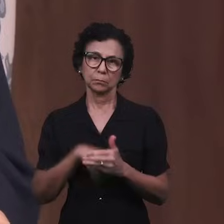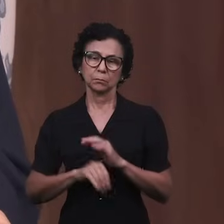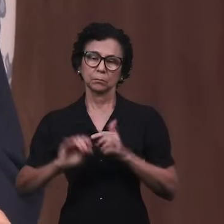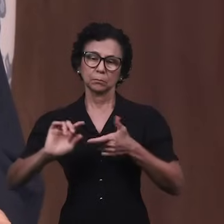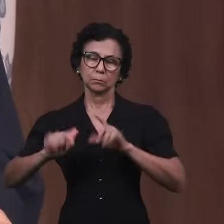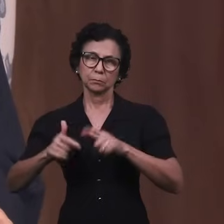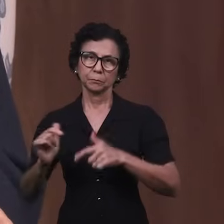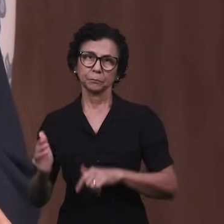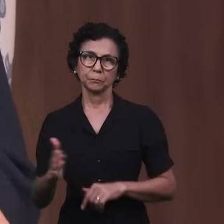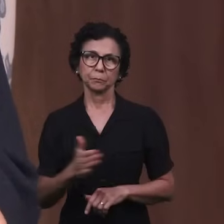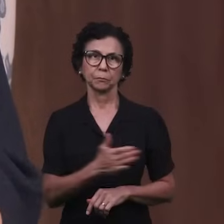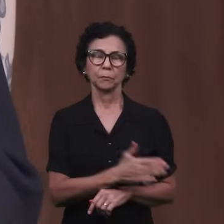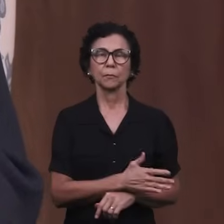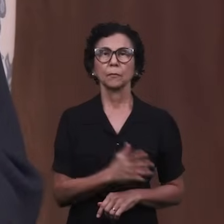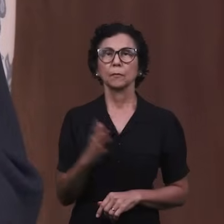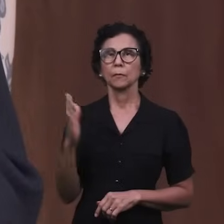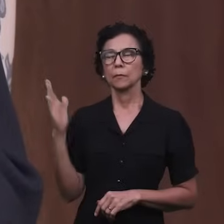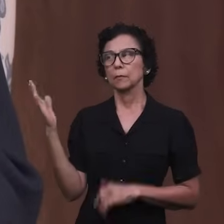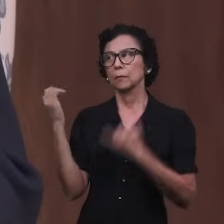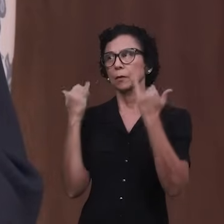Voltando ao nosso quadro